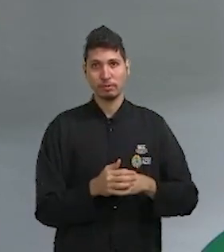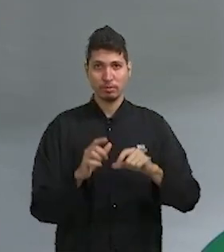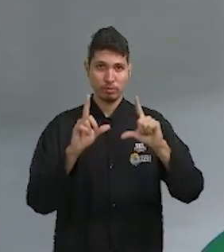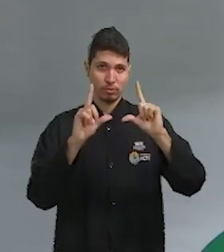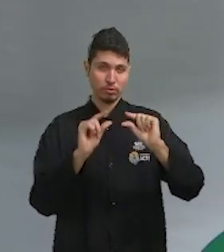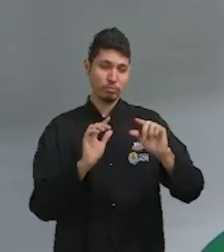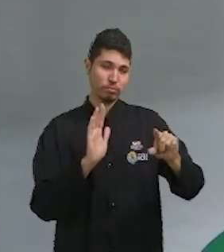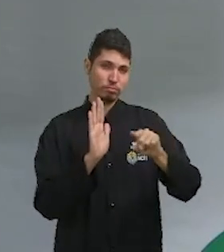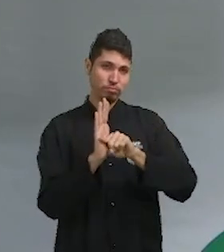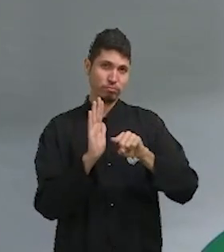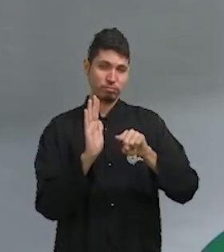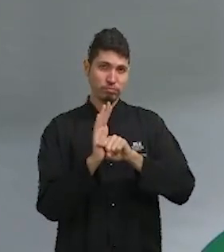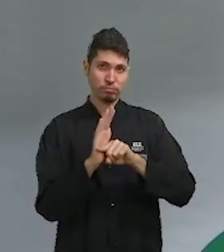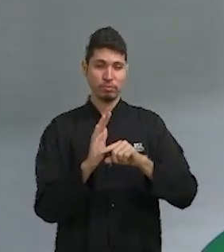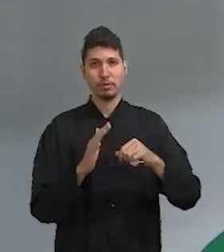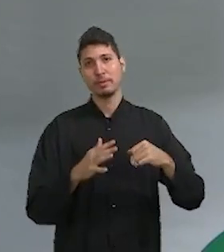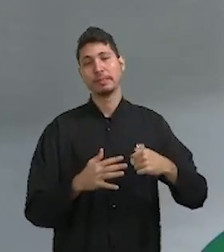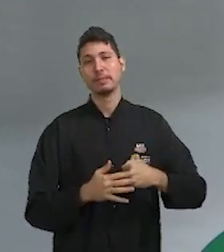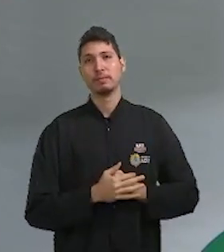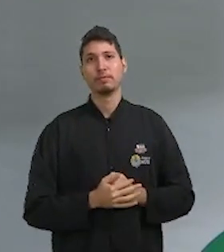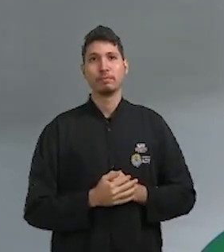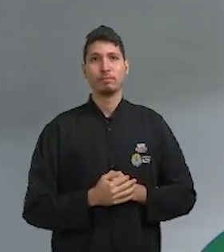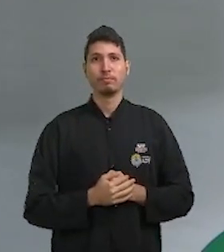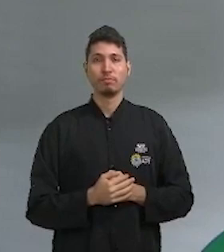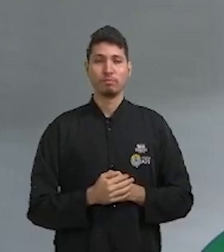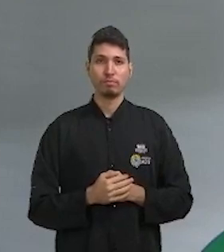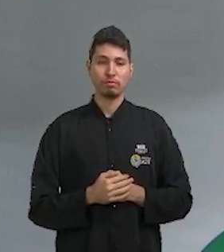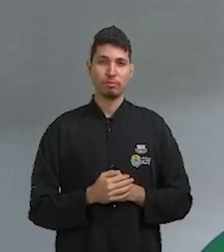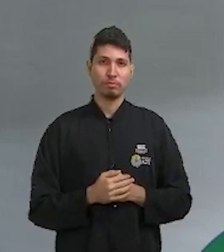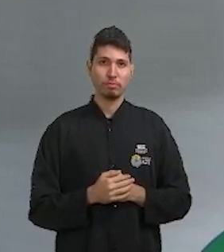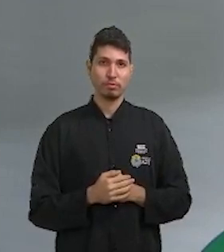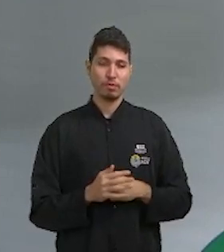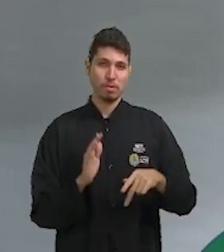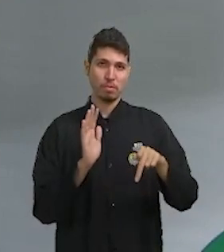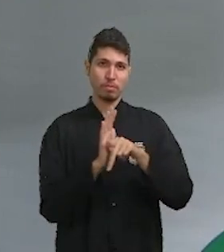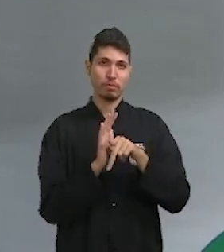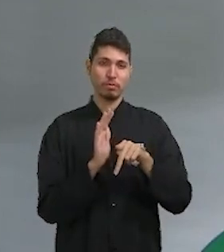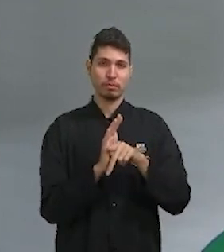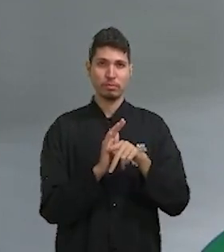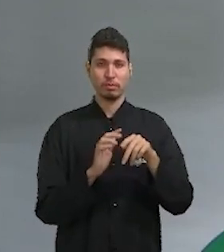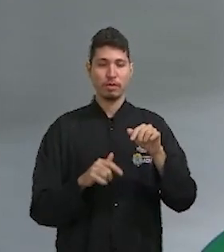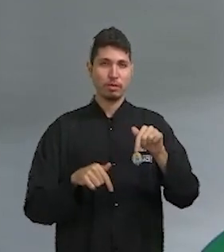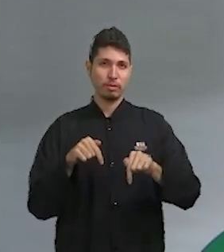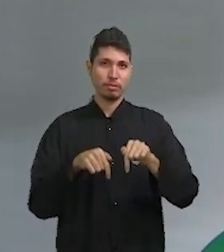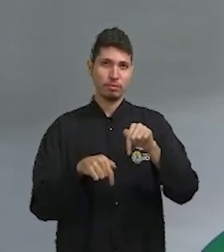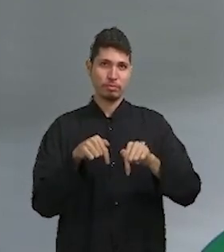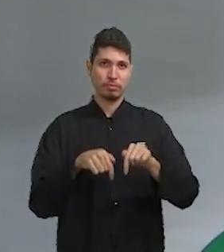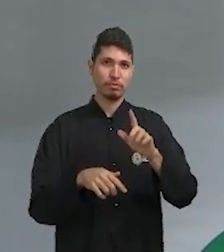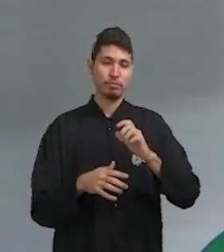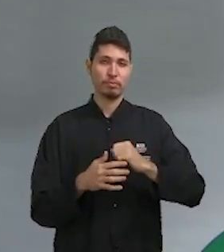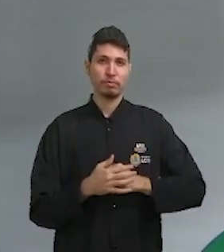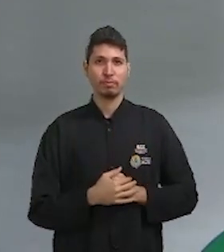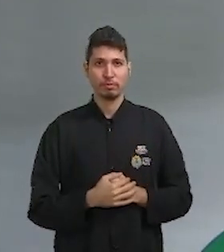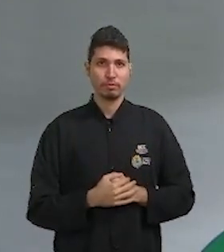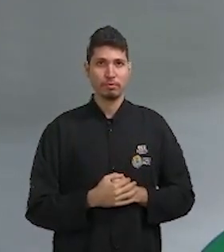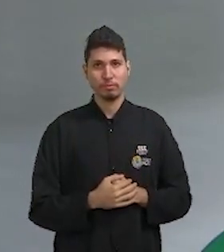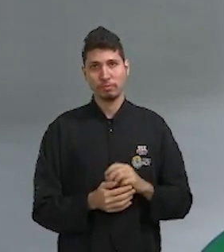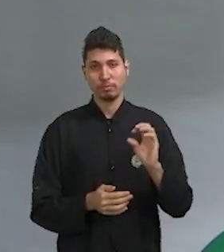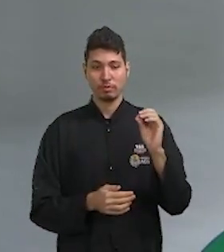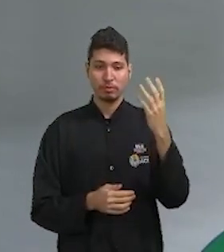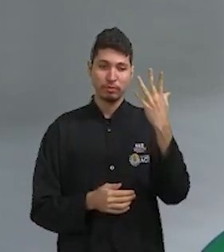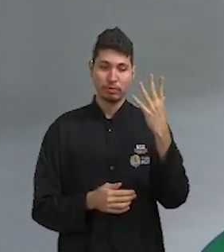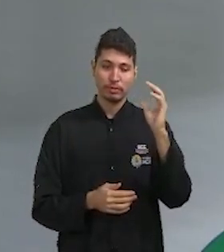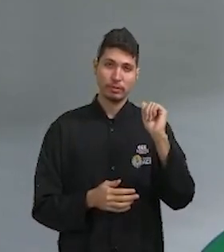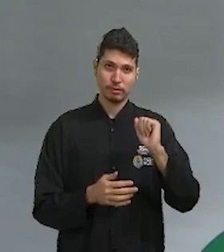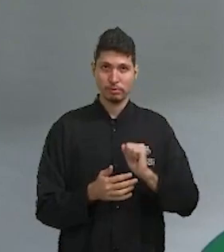oxirredução, na verdade, são reações químicas onde vai haver ali quem vai